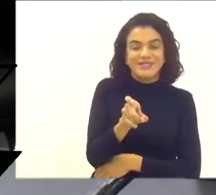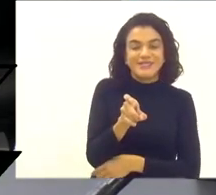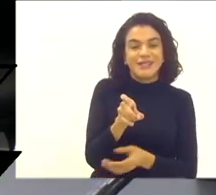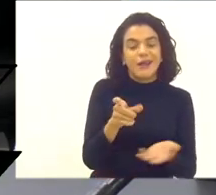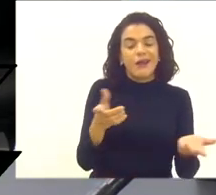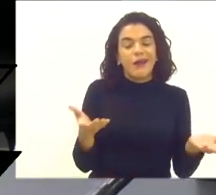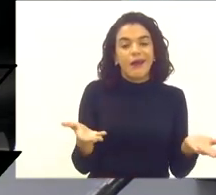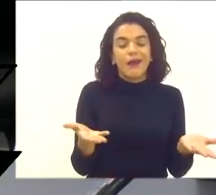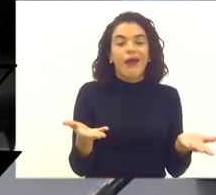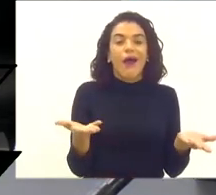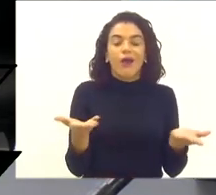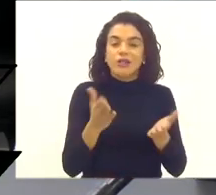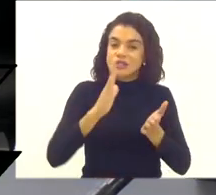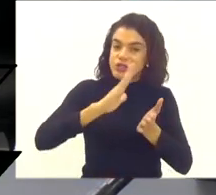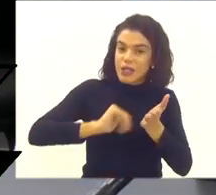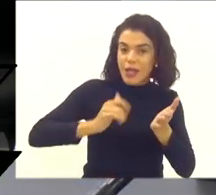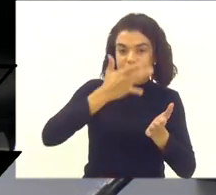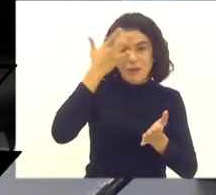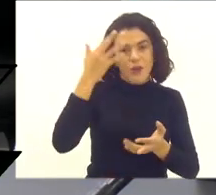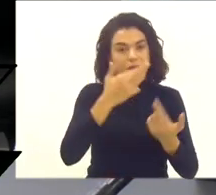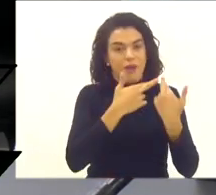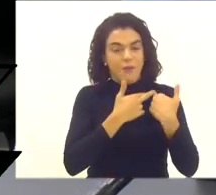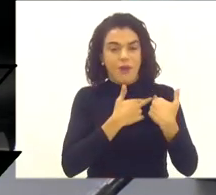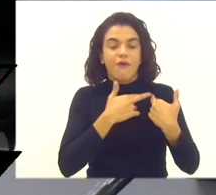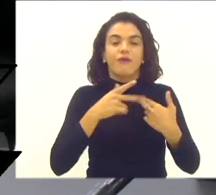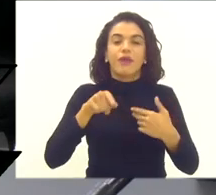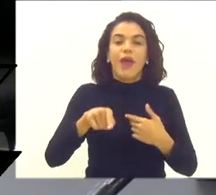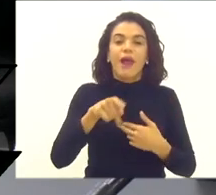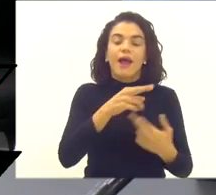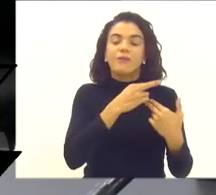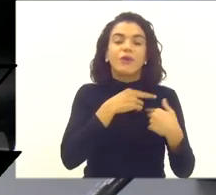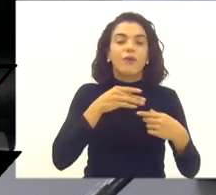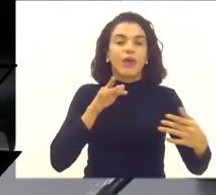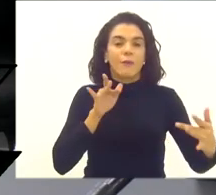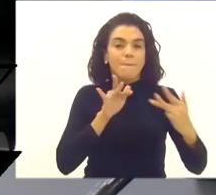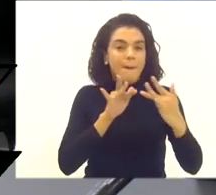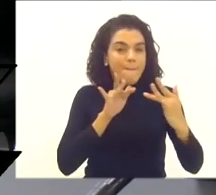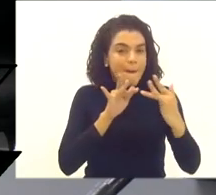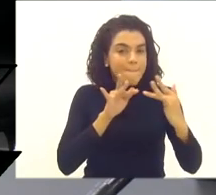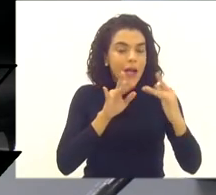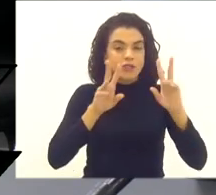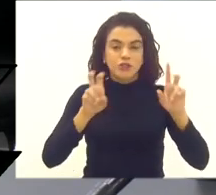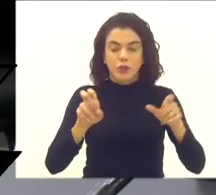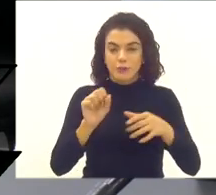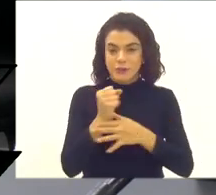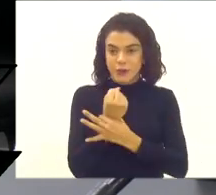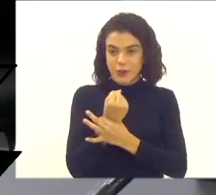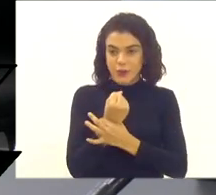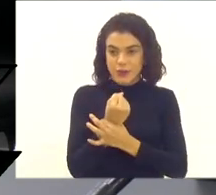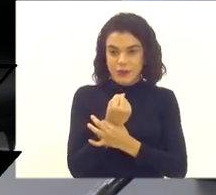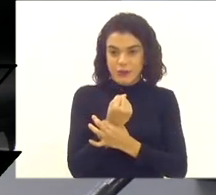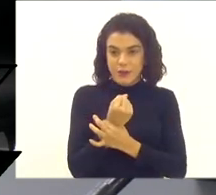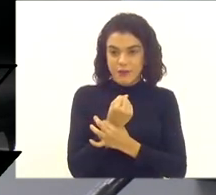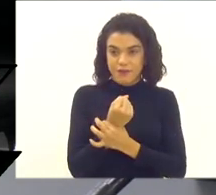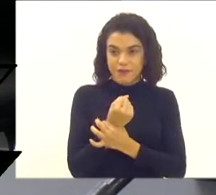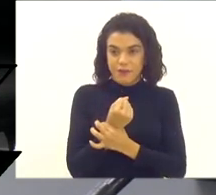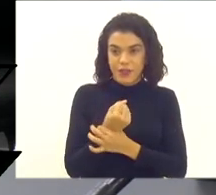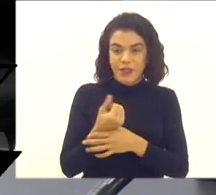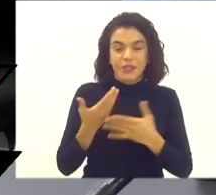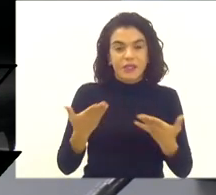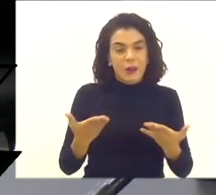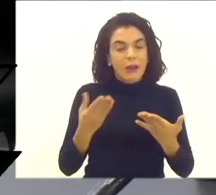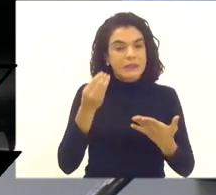mudanças e eles tiraram a pessoa que era o canal de discussão sobre questões relacionadas a segurança Então eu acho que é